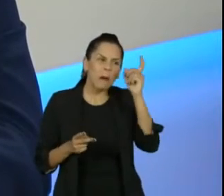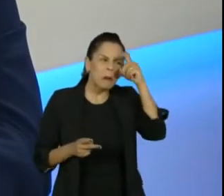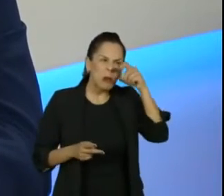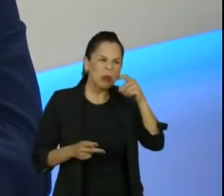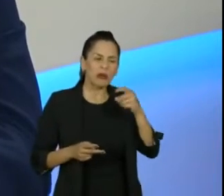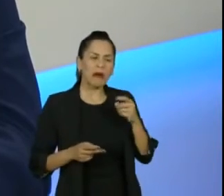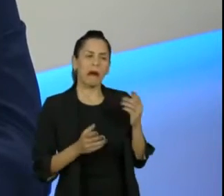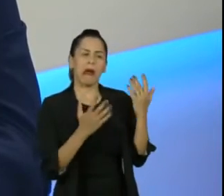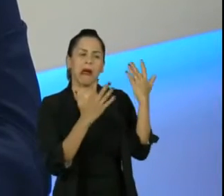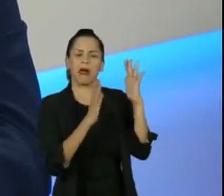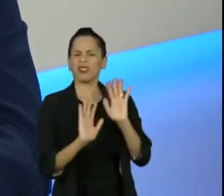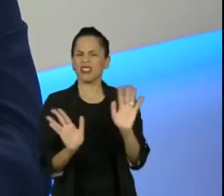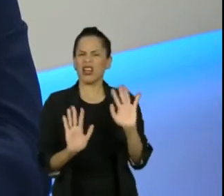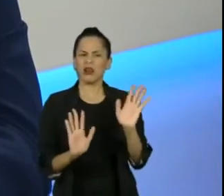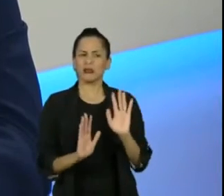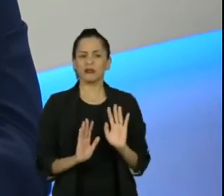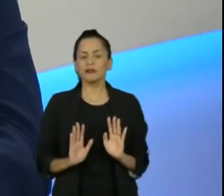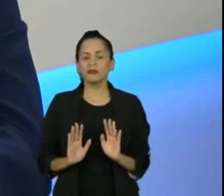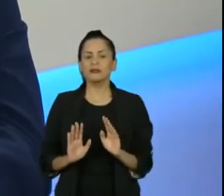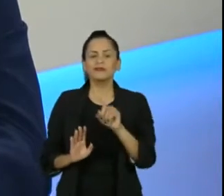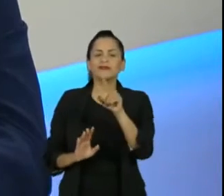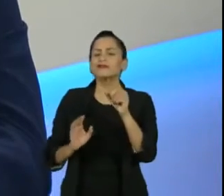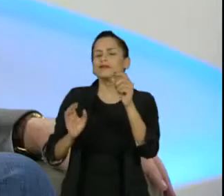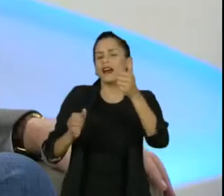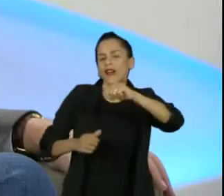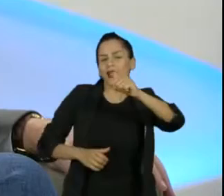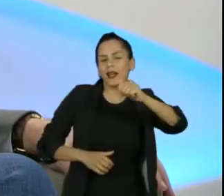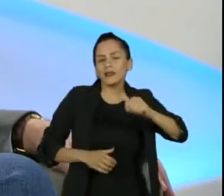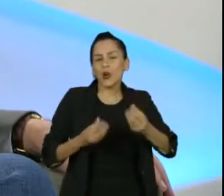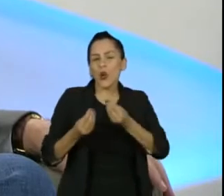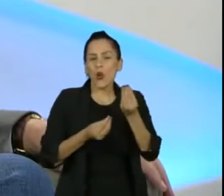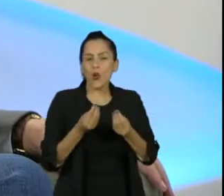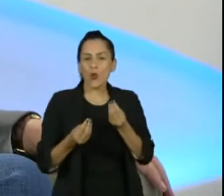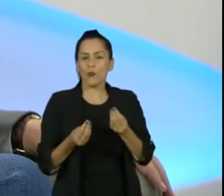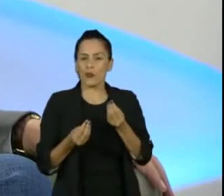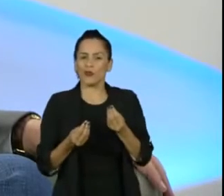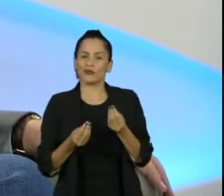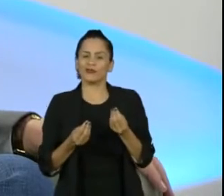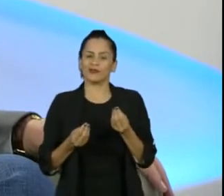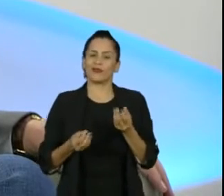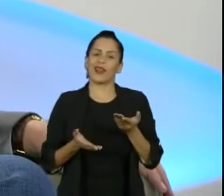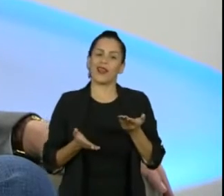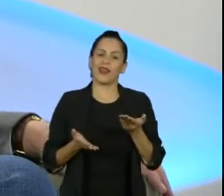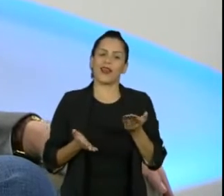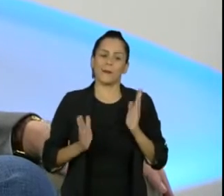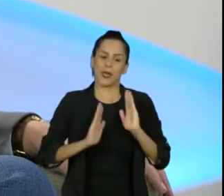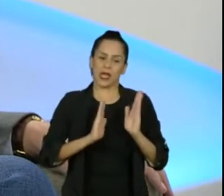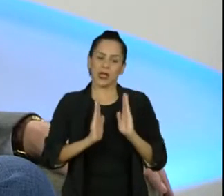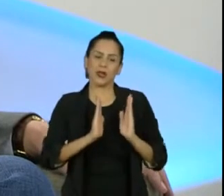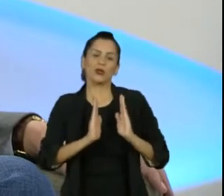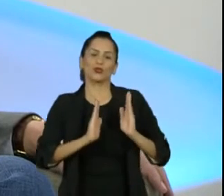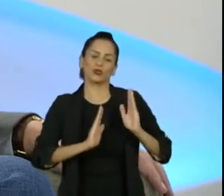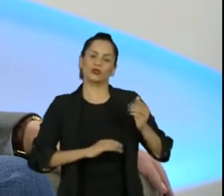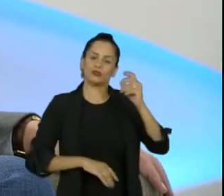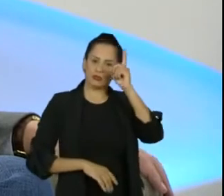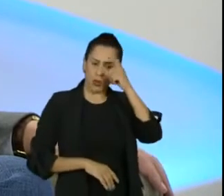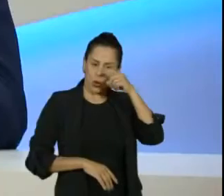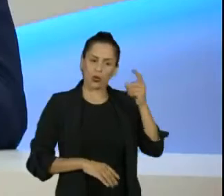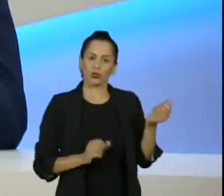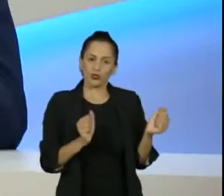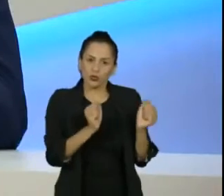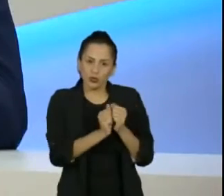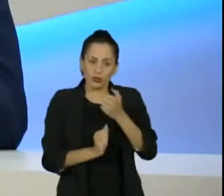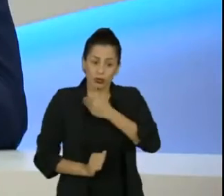uma avaliação aí dessa passagem do Sérgio Moro pelo governo e da possibilidade dele ser candidato em 2022 também à